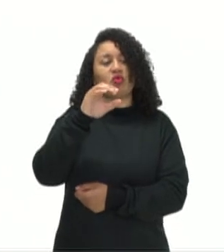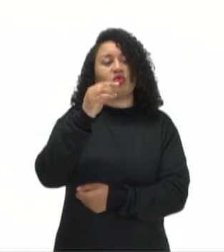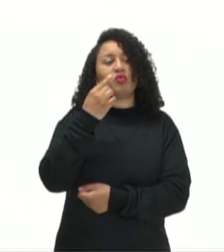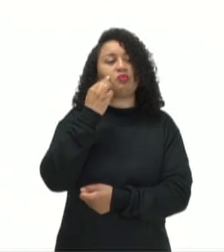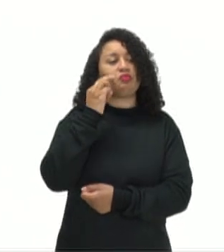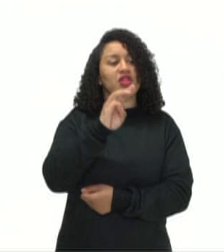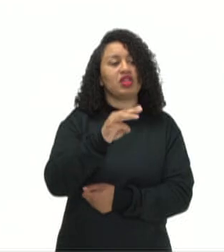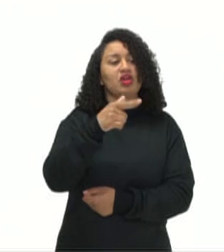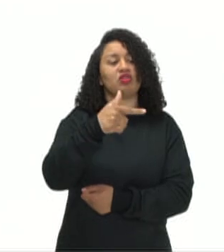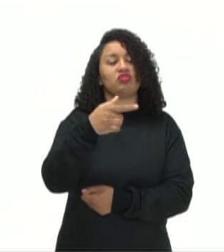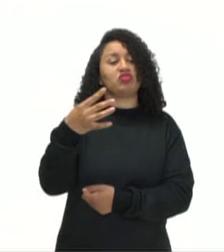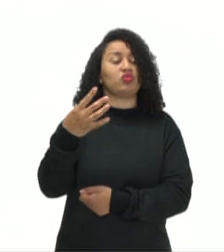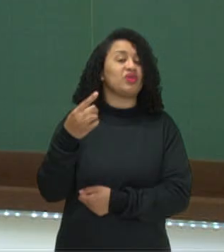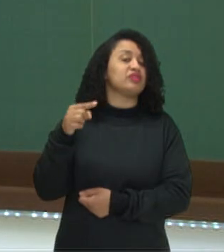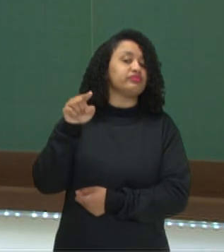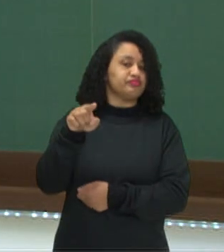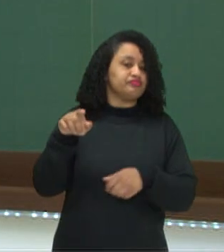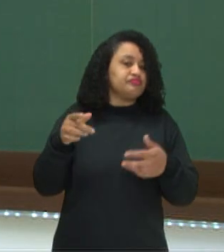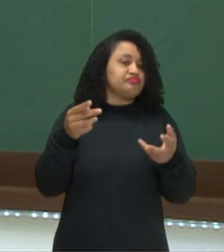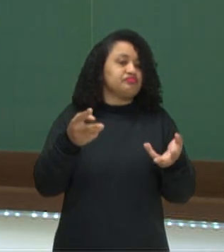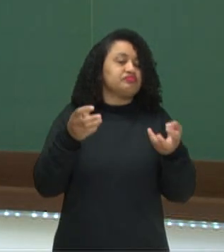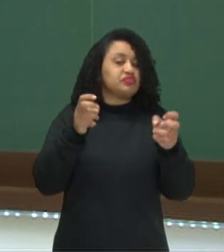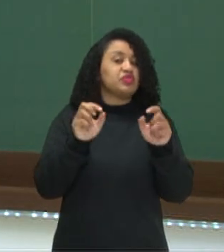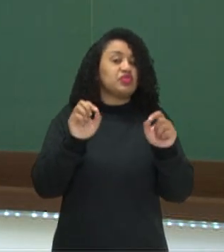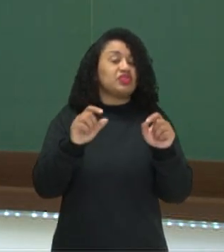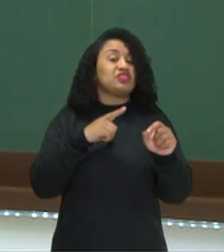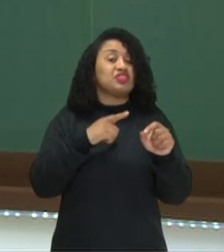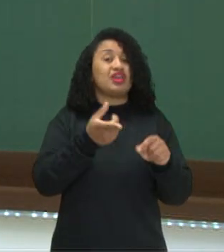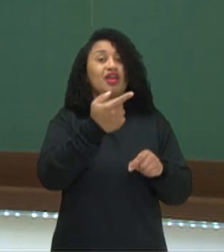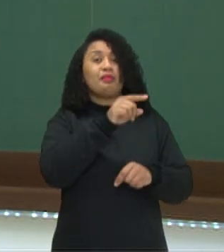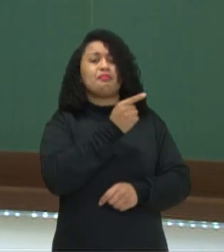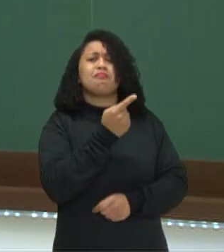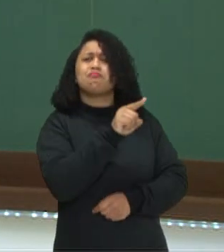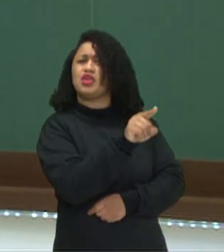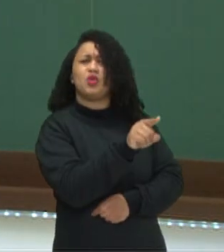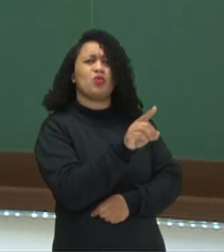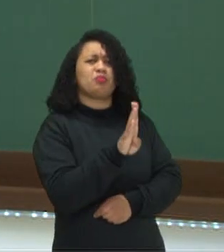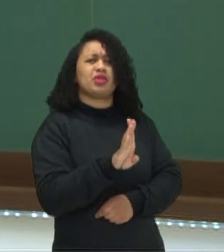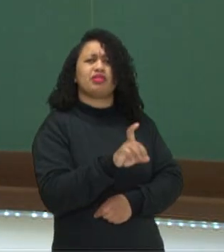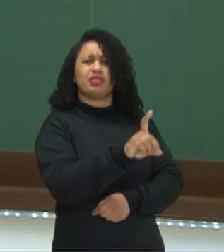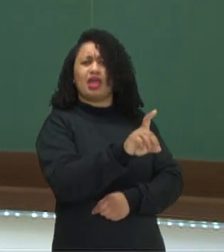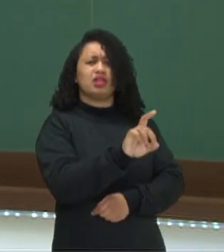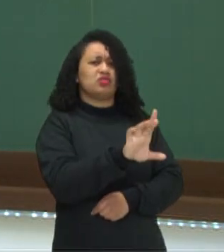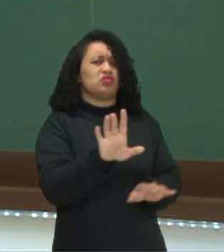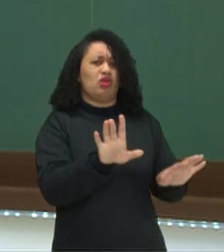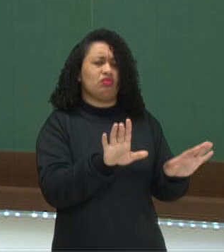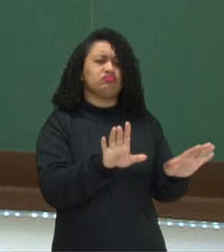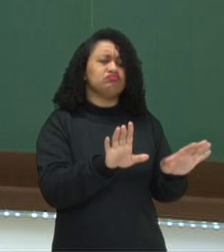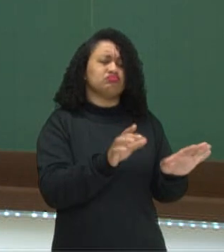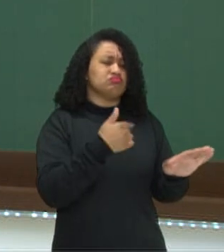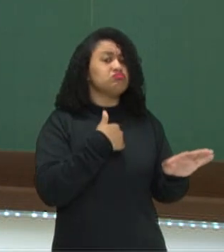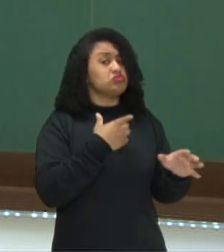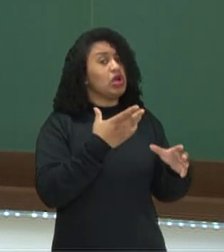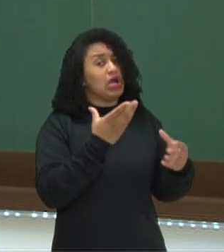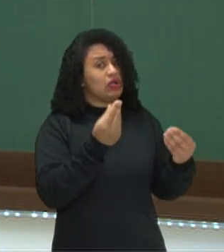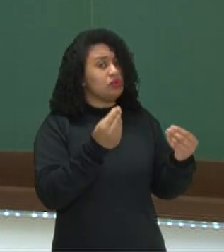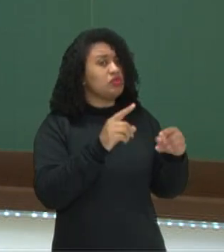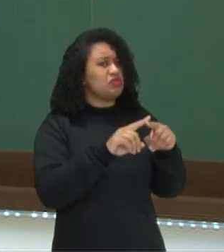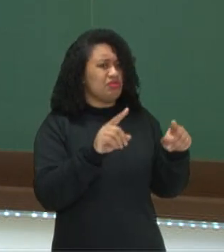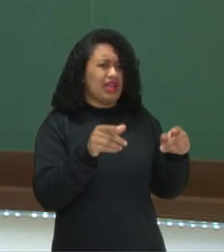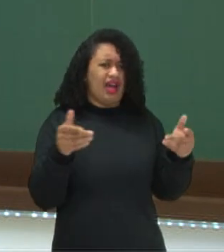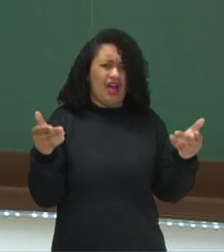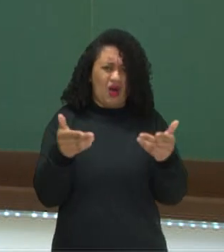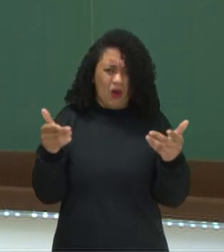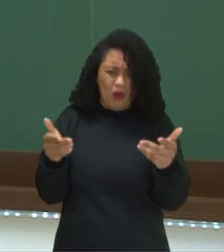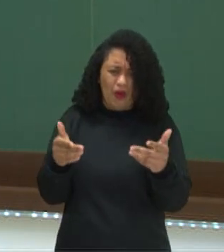1.024.000. Então, notem, pessoal, que tinha 1000, apenas 1000 bactérias, né? Era bastante, mas não era tanto.